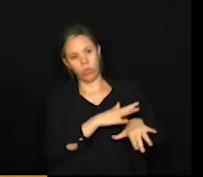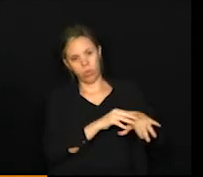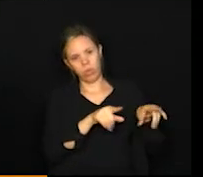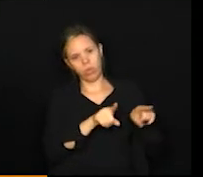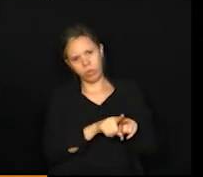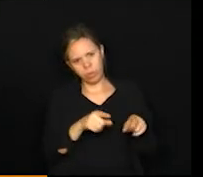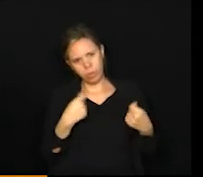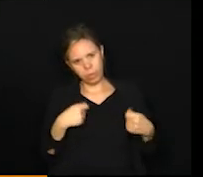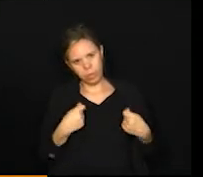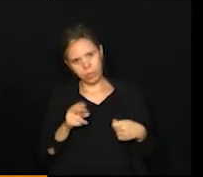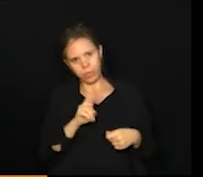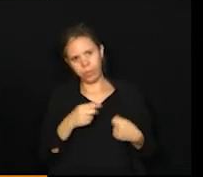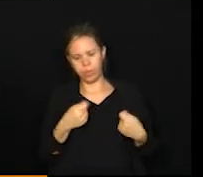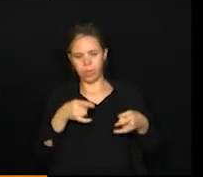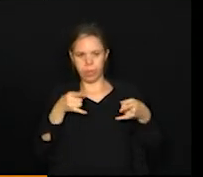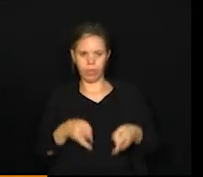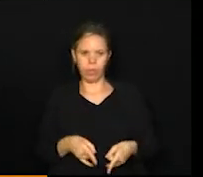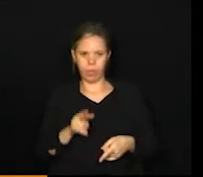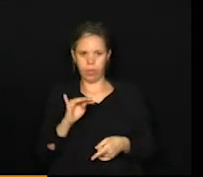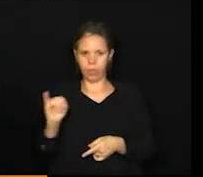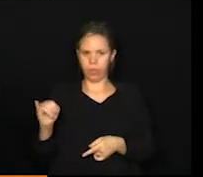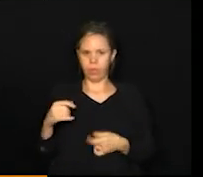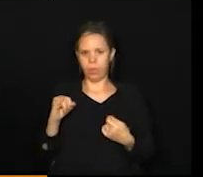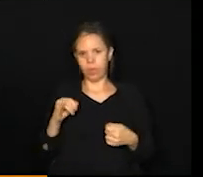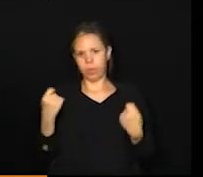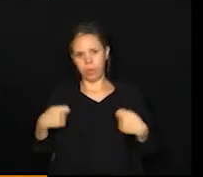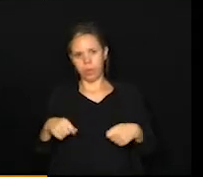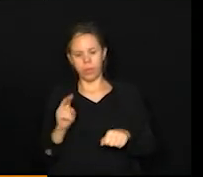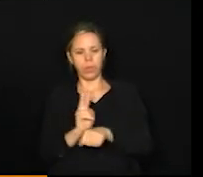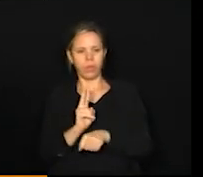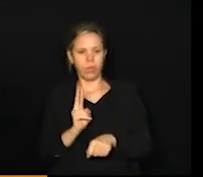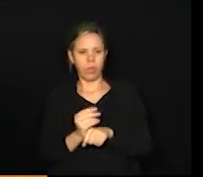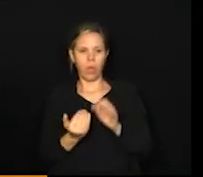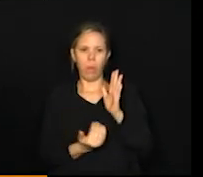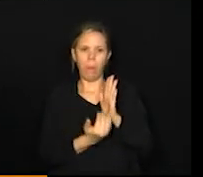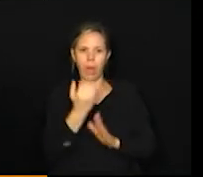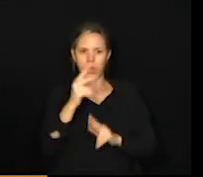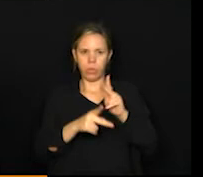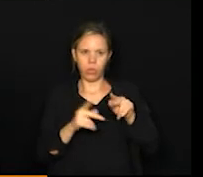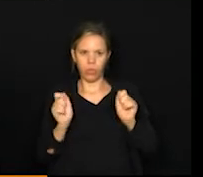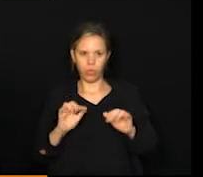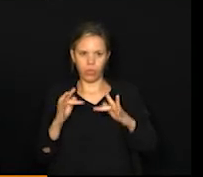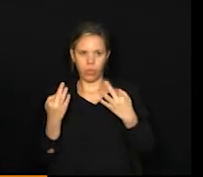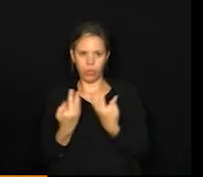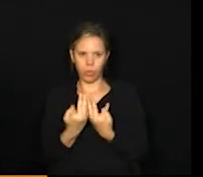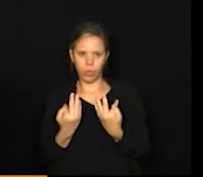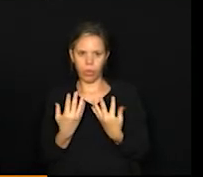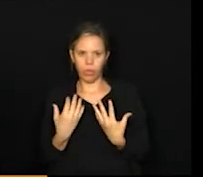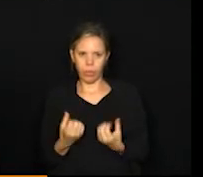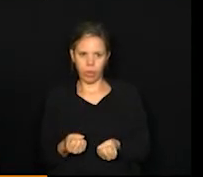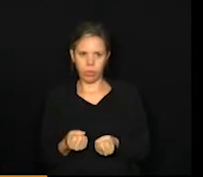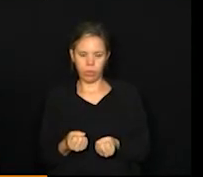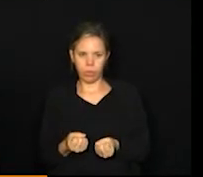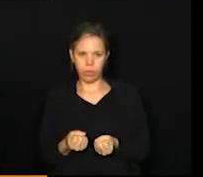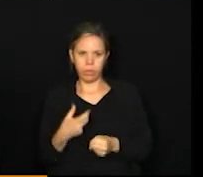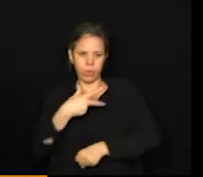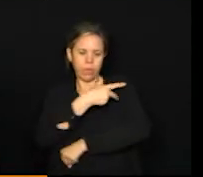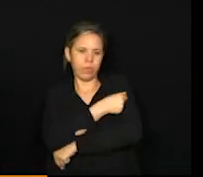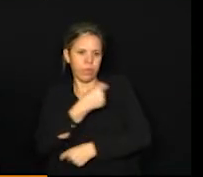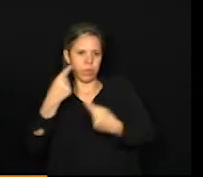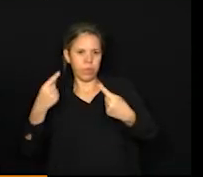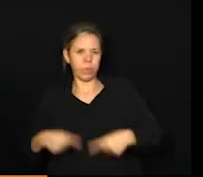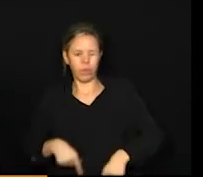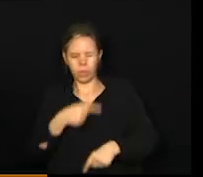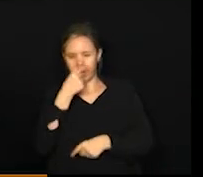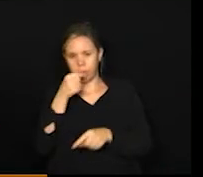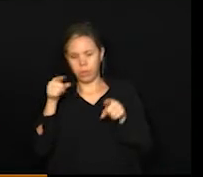doenças que também precisam de leitos. Então, se a gente puder proteger o máximo de pessoas da família, vamos lá. Vacinação contra a